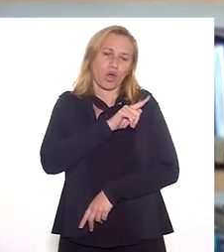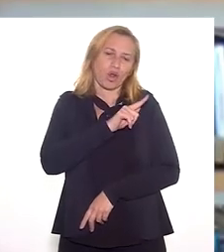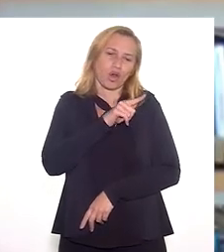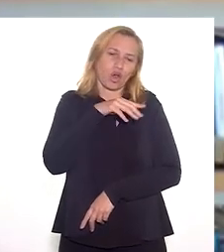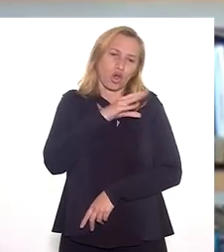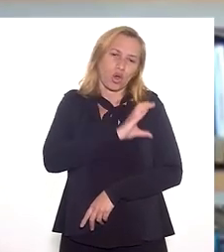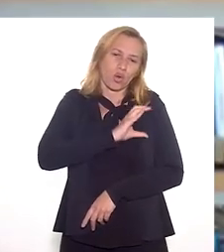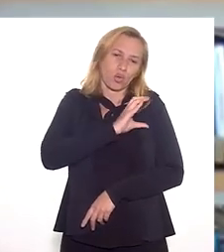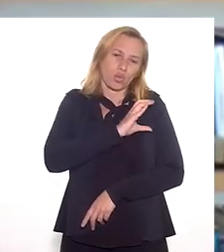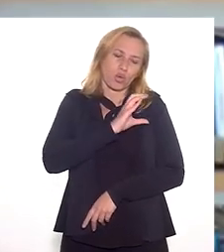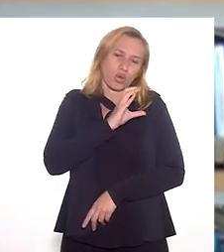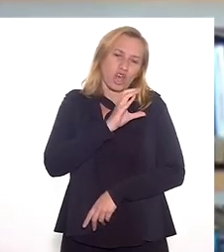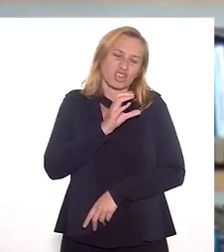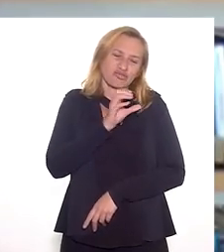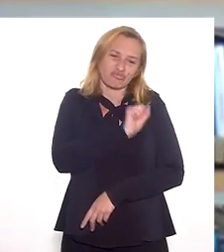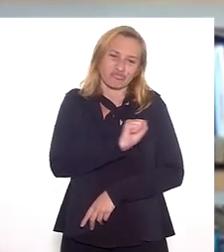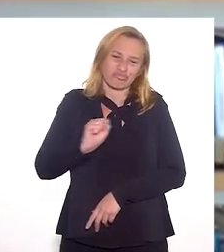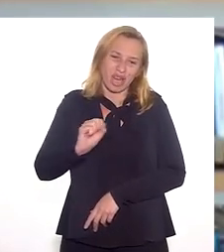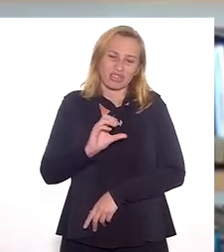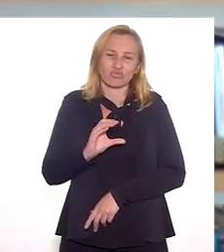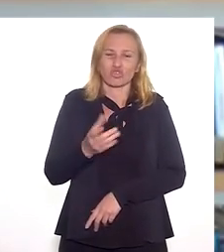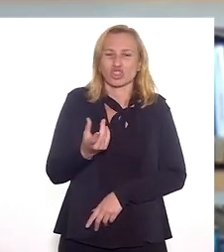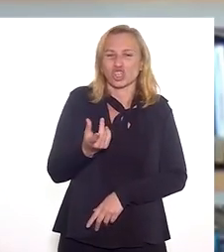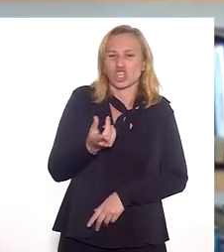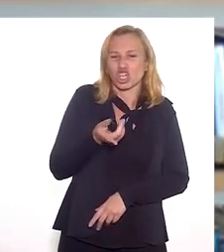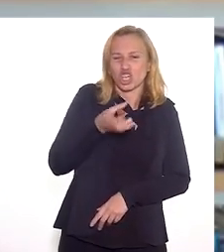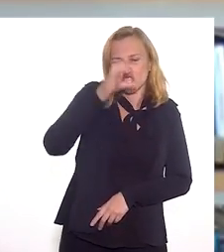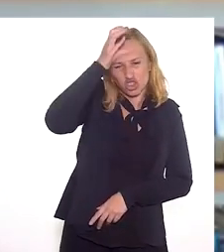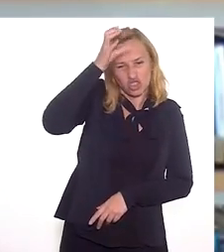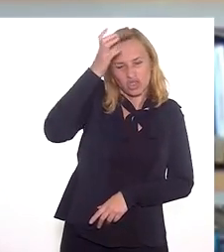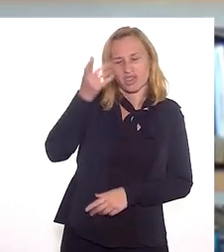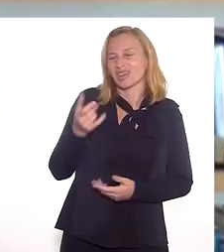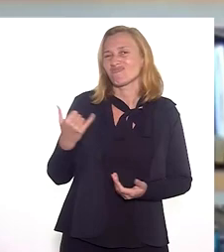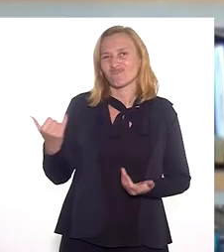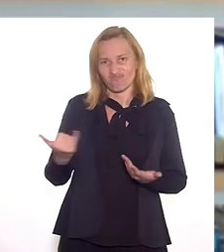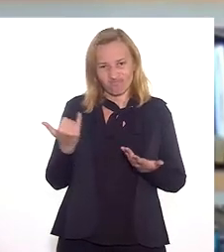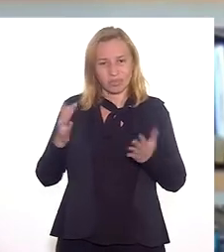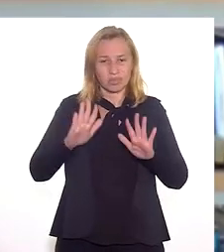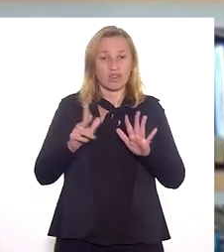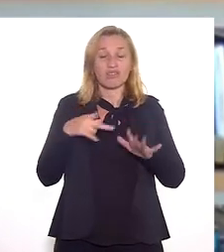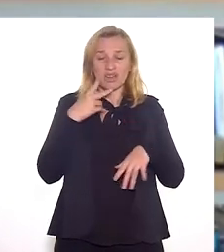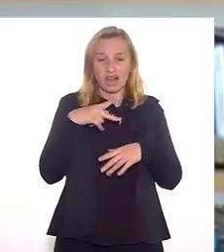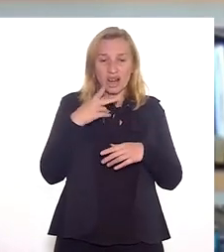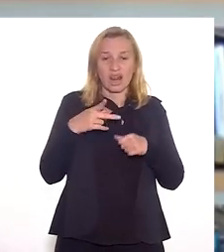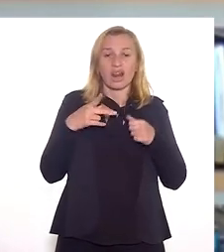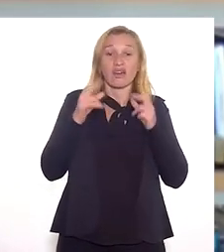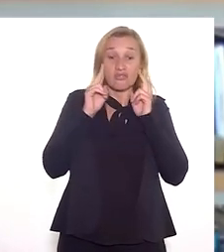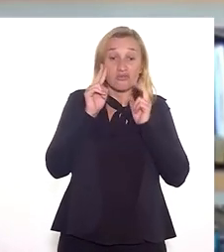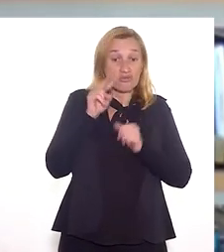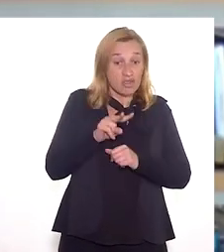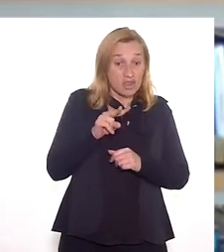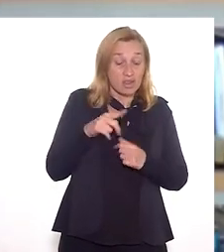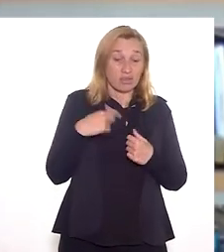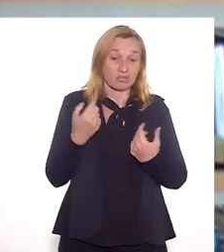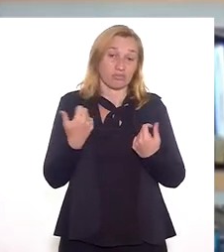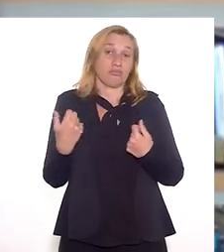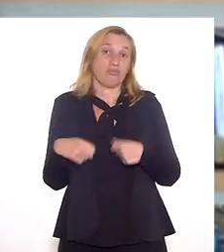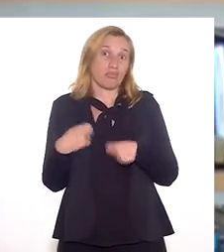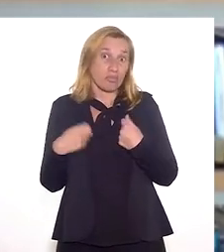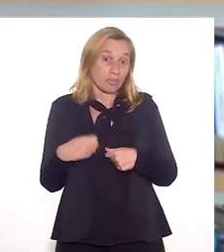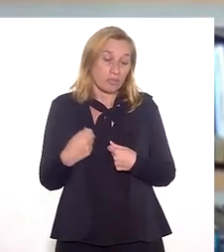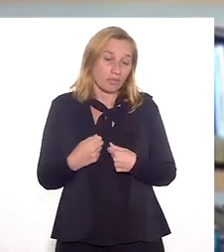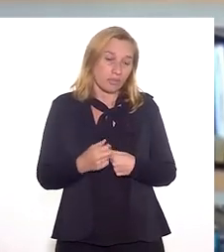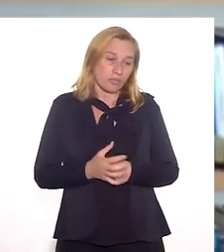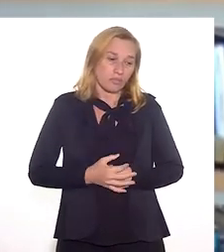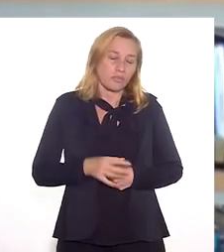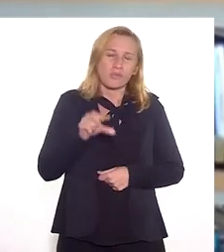com uma nora, com um cunhado, com um tio. É muito desgastante. Então é preciso falar sobre a nossa finitude,